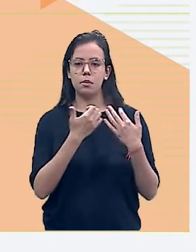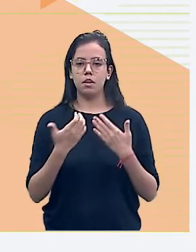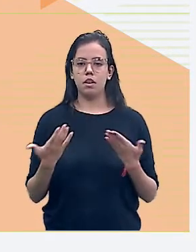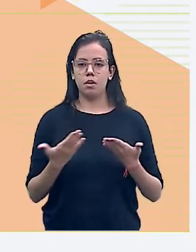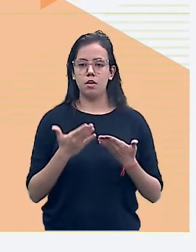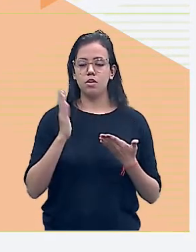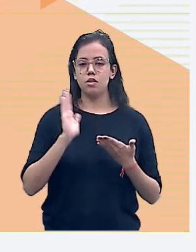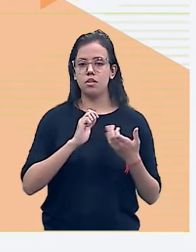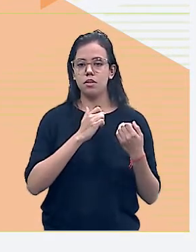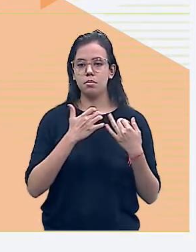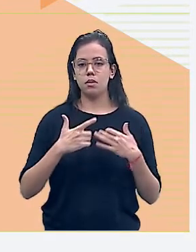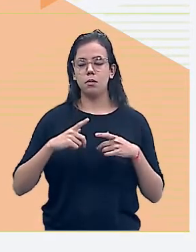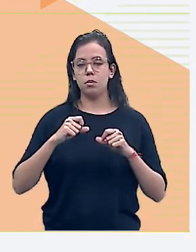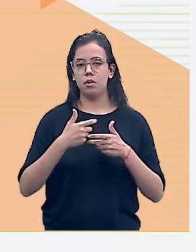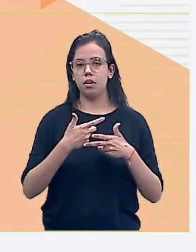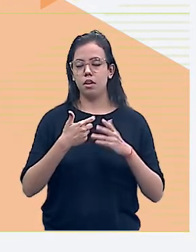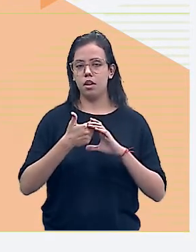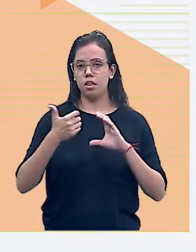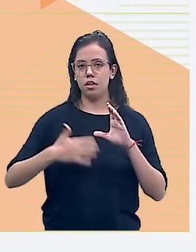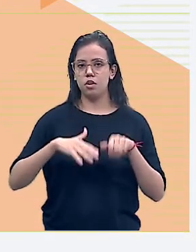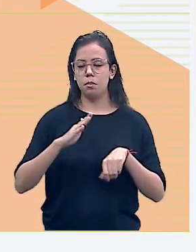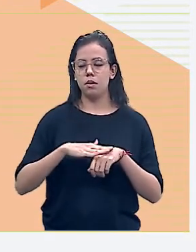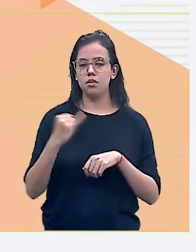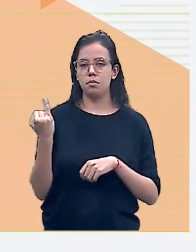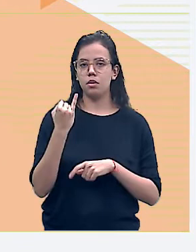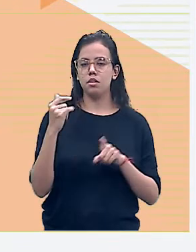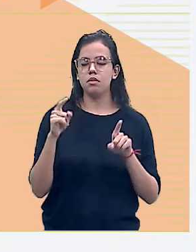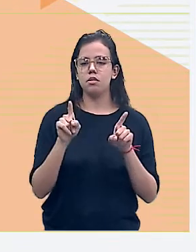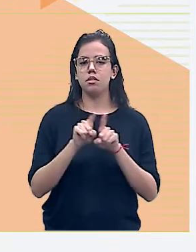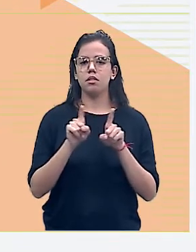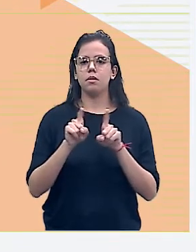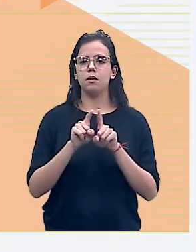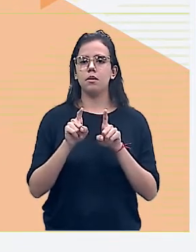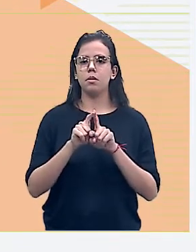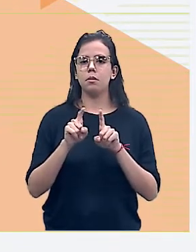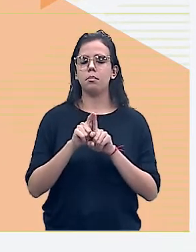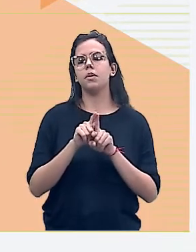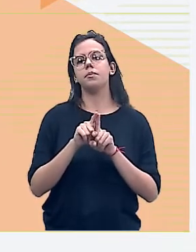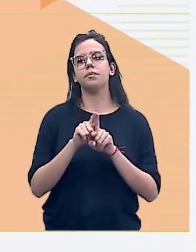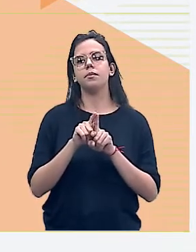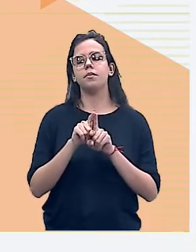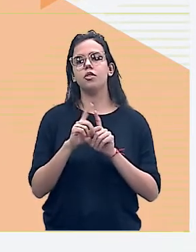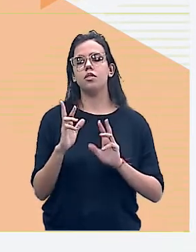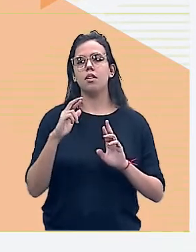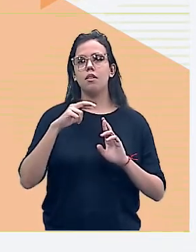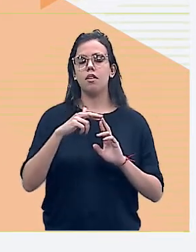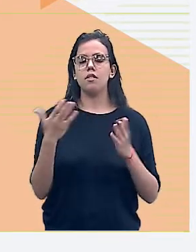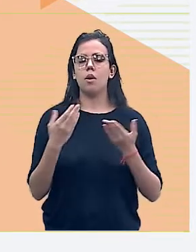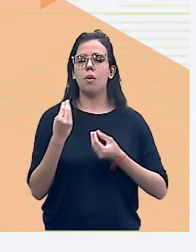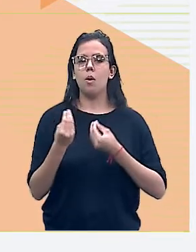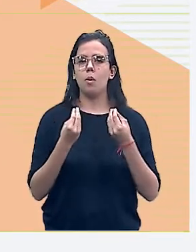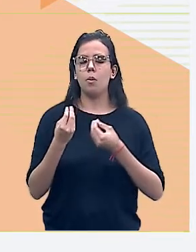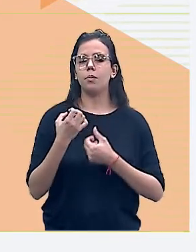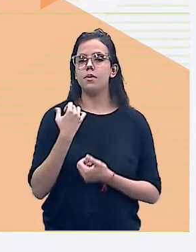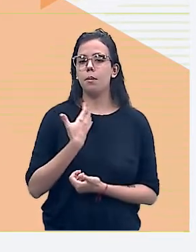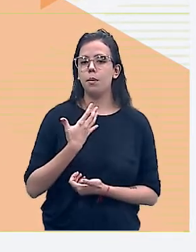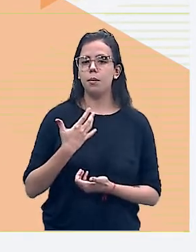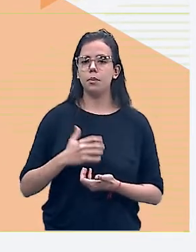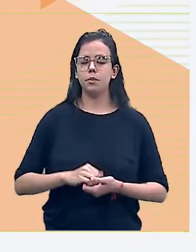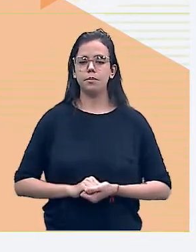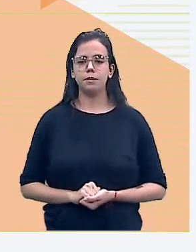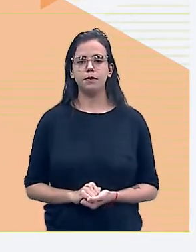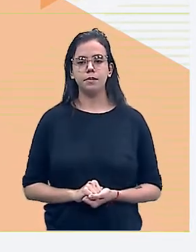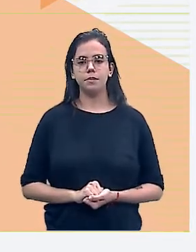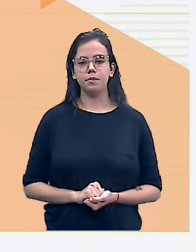aqui os fatores de pertinência e legitimidade e agora vamos falar como ela se torna produtiva gente